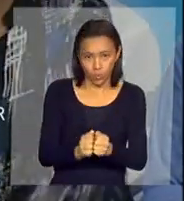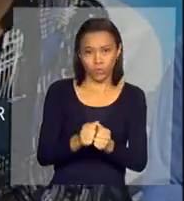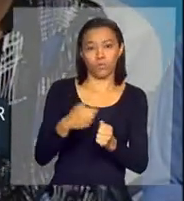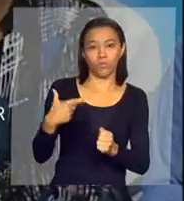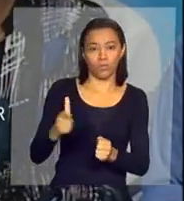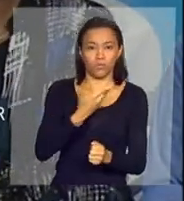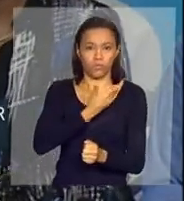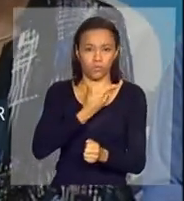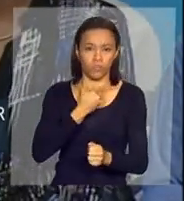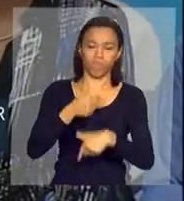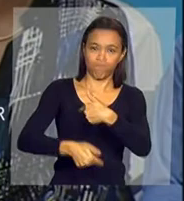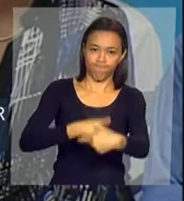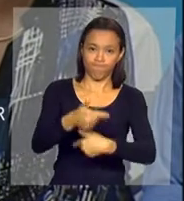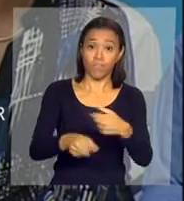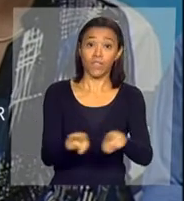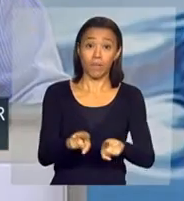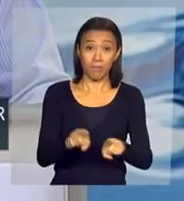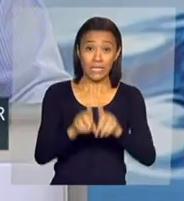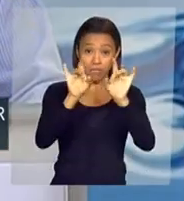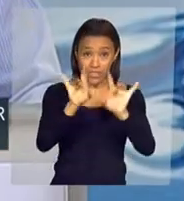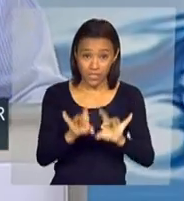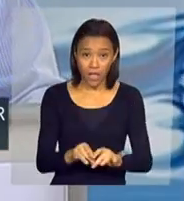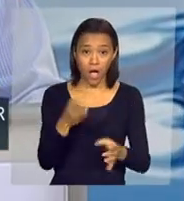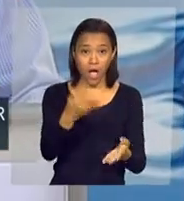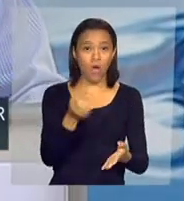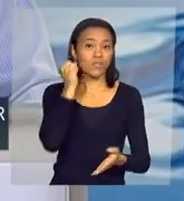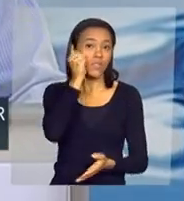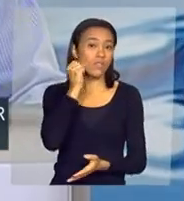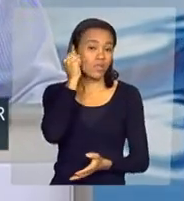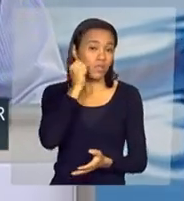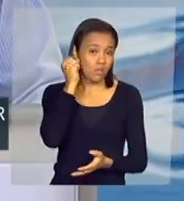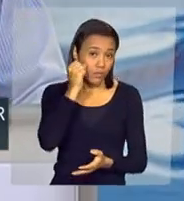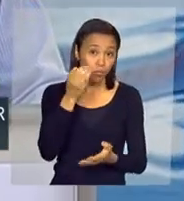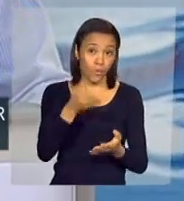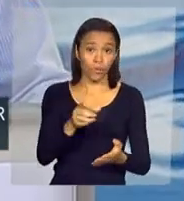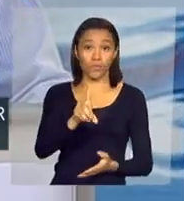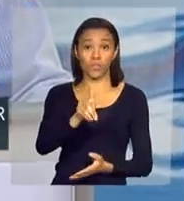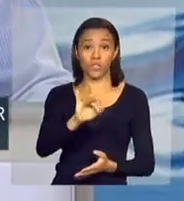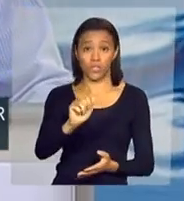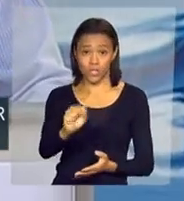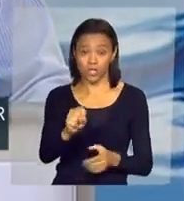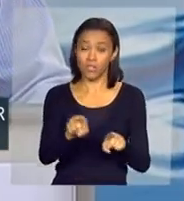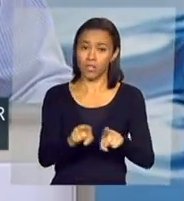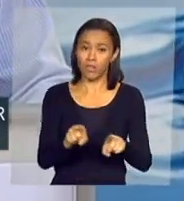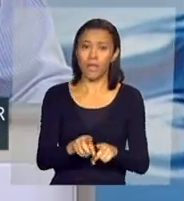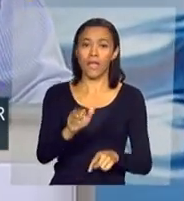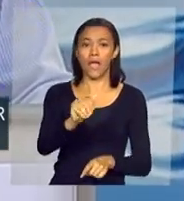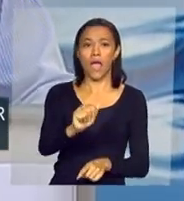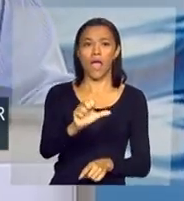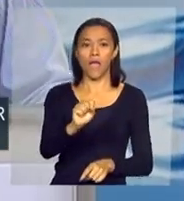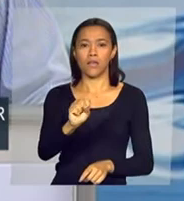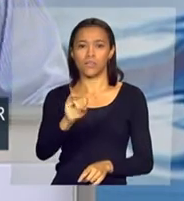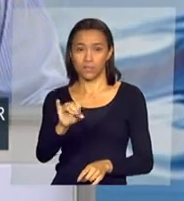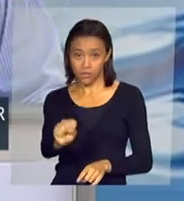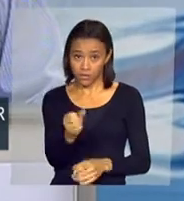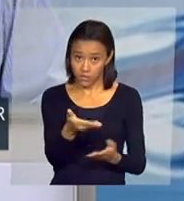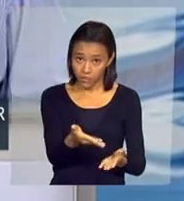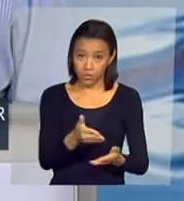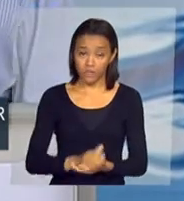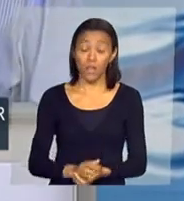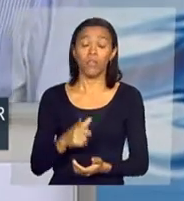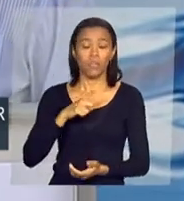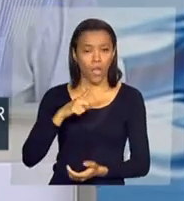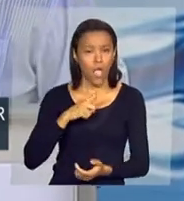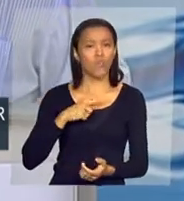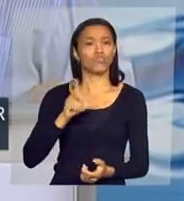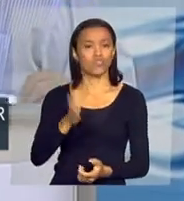correligionários, em especial o senador Wellington e o deputado Assis Carvalho, Temos um projeto que se encontra